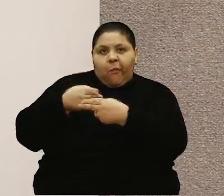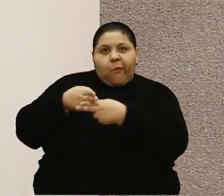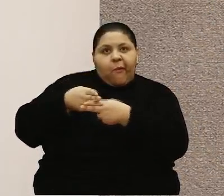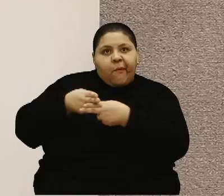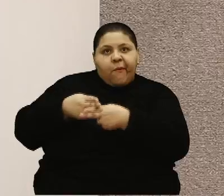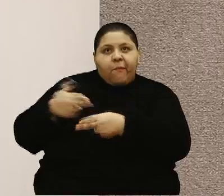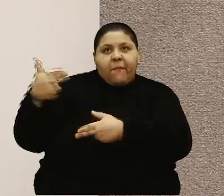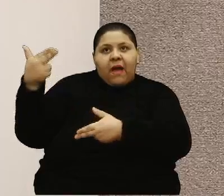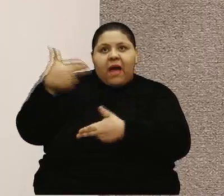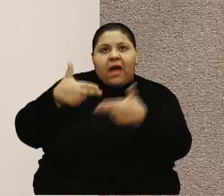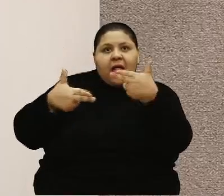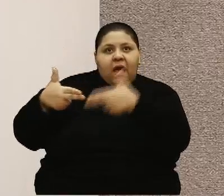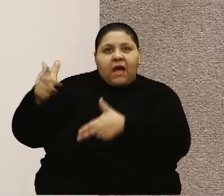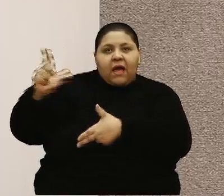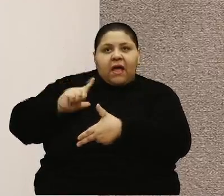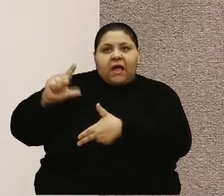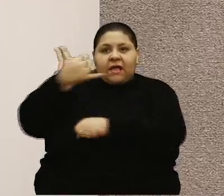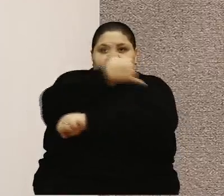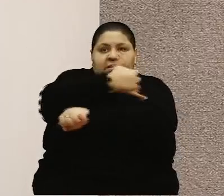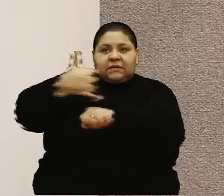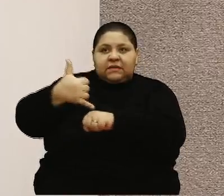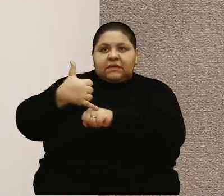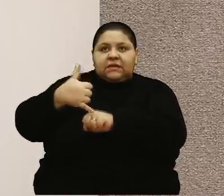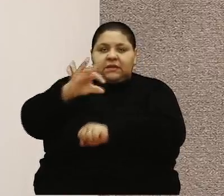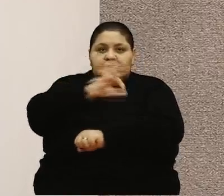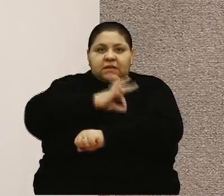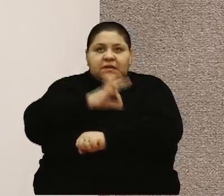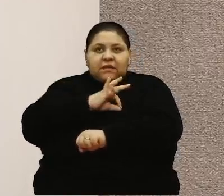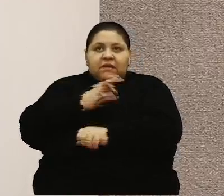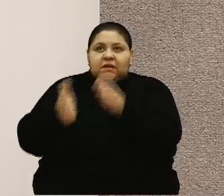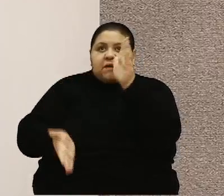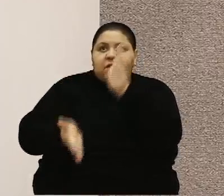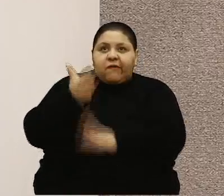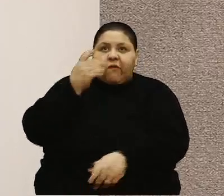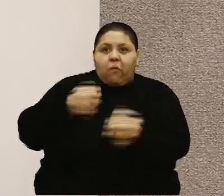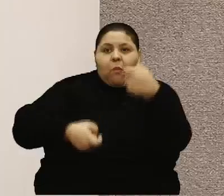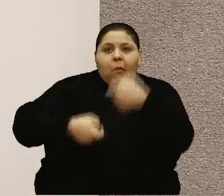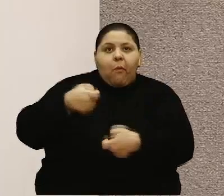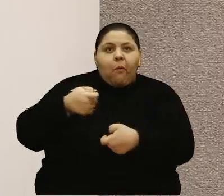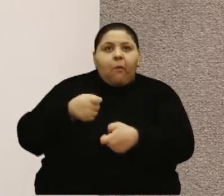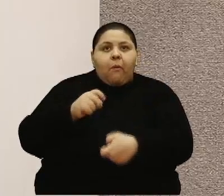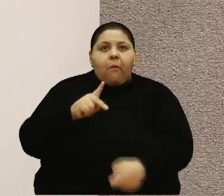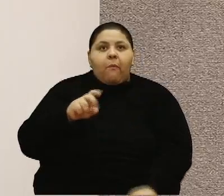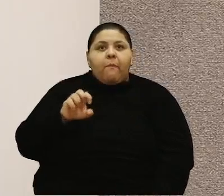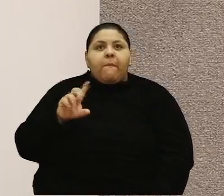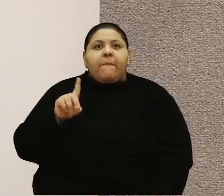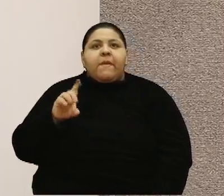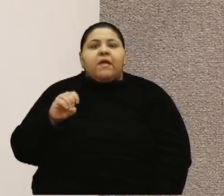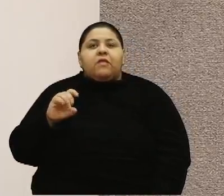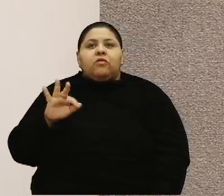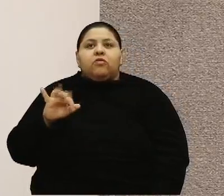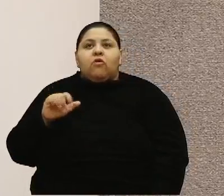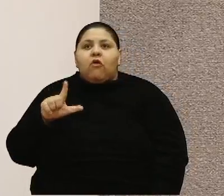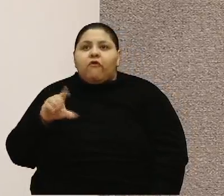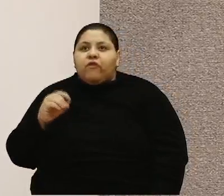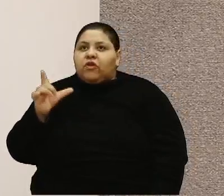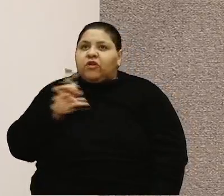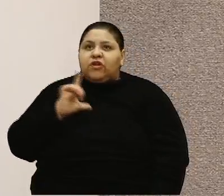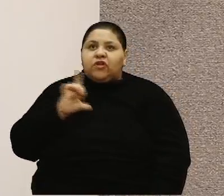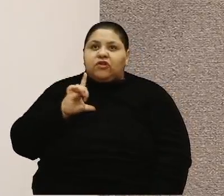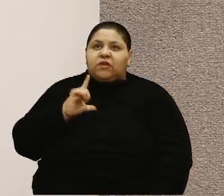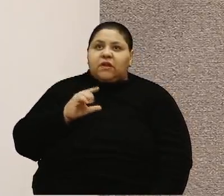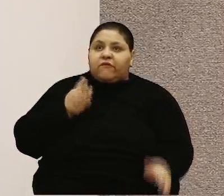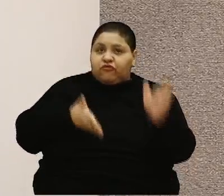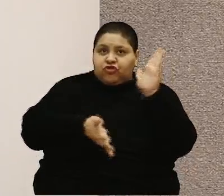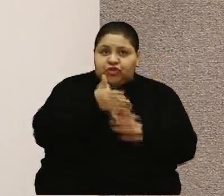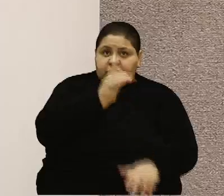com uma arma, se tem passagem pela polícia, se está foragido, se é um estuprador, se é um pedófilo, o que é? Não tem só gente foragida lá,